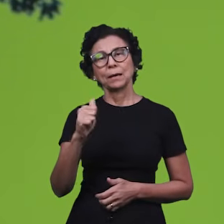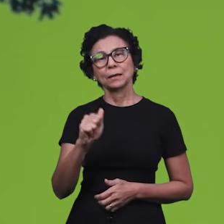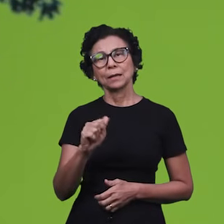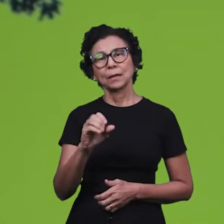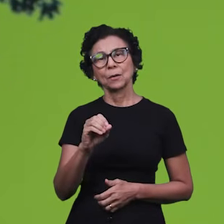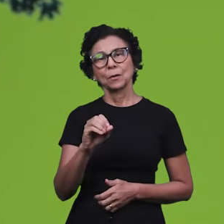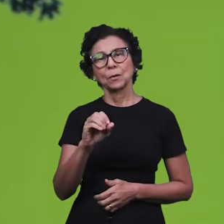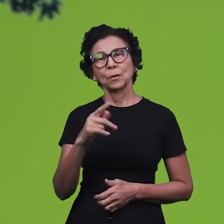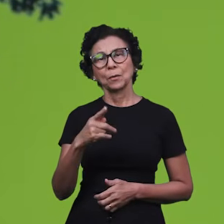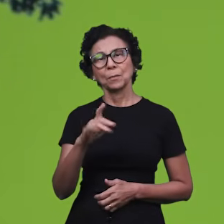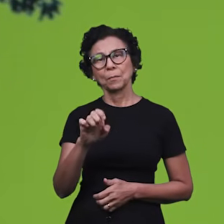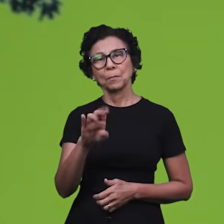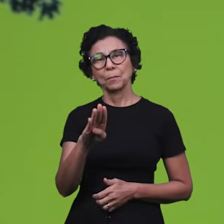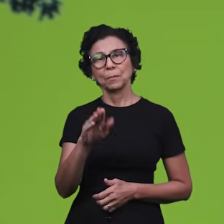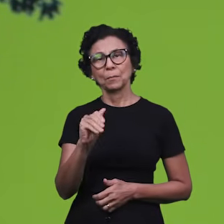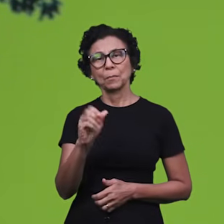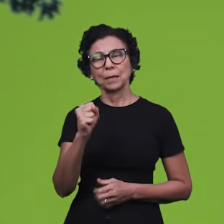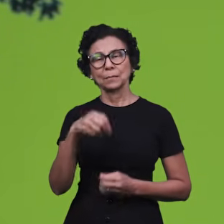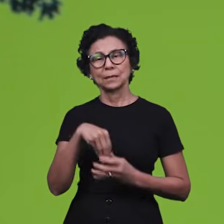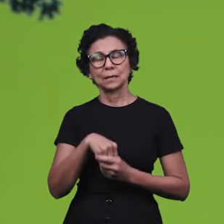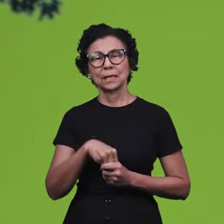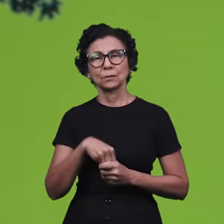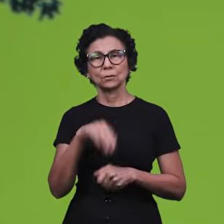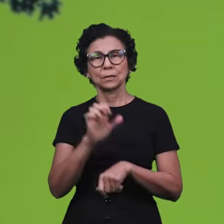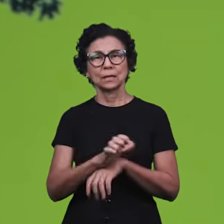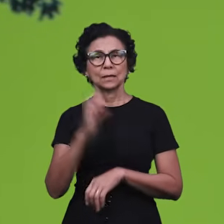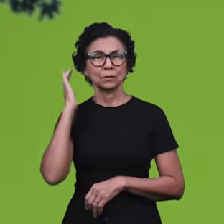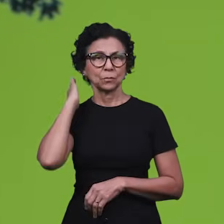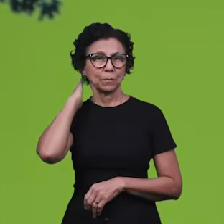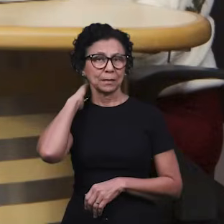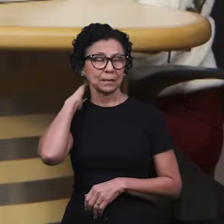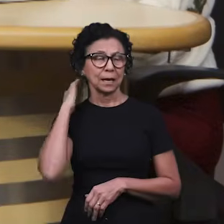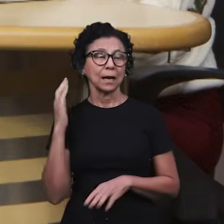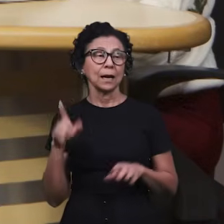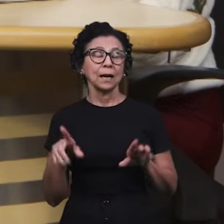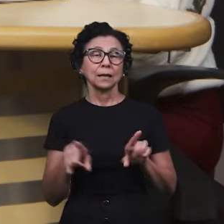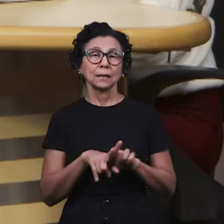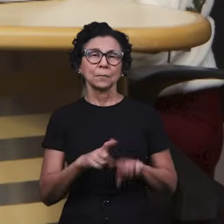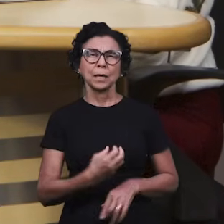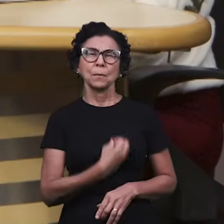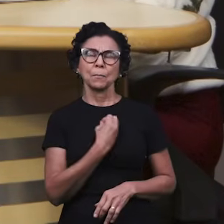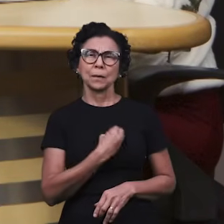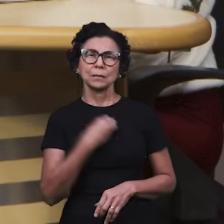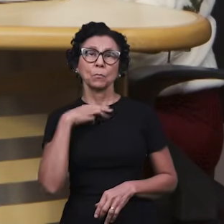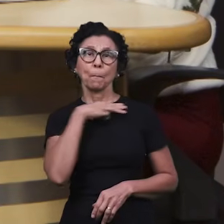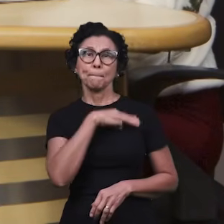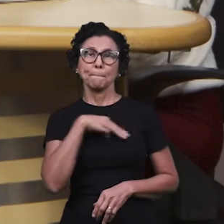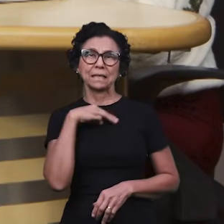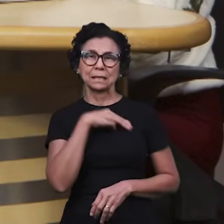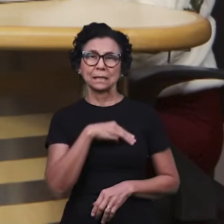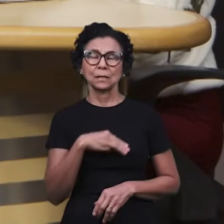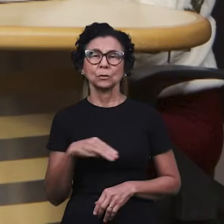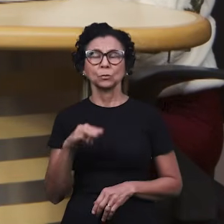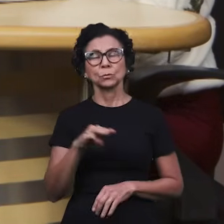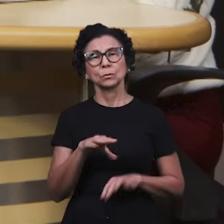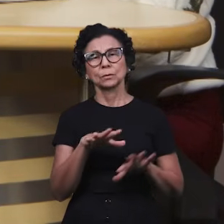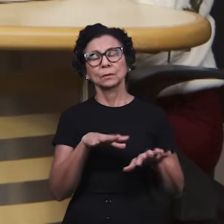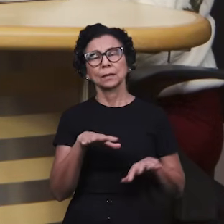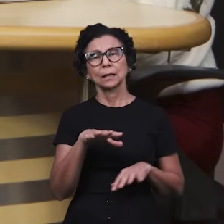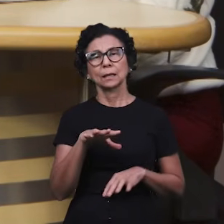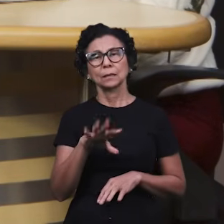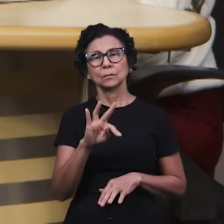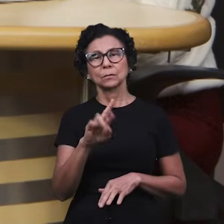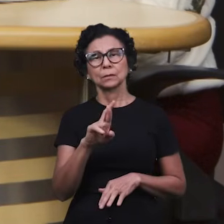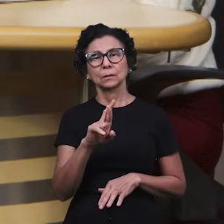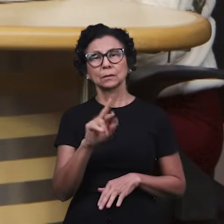Pará, que participou da missão transamazônica. Nós recebemos com muita alegria a nossa irmã Jaqueline Fidelis. A paz do